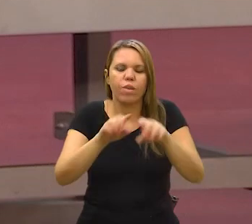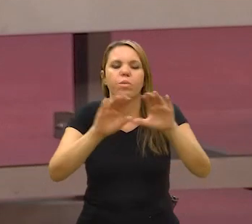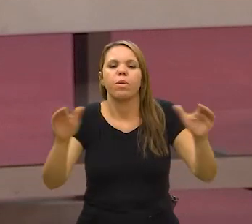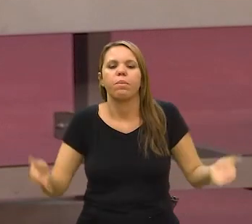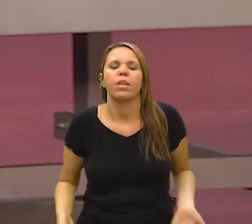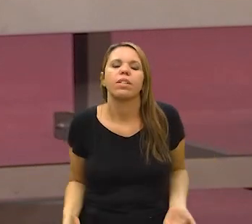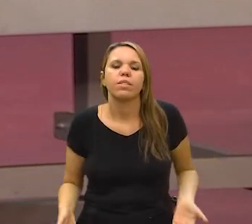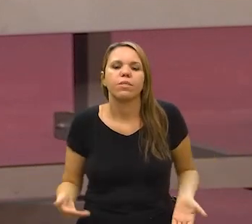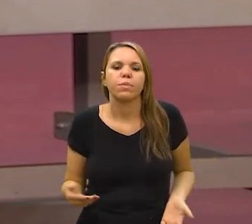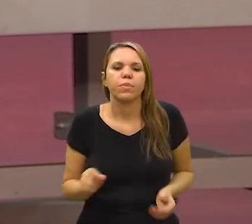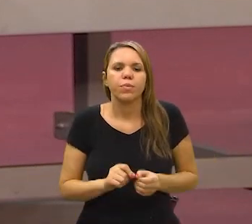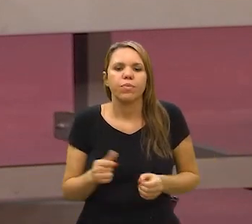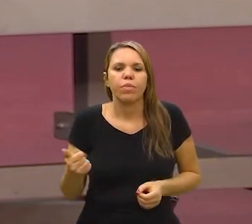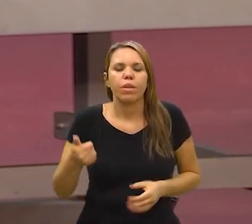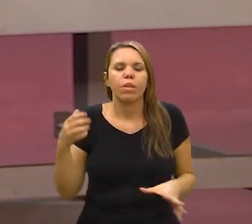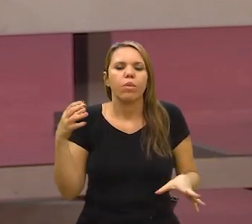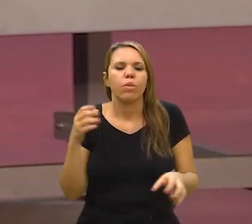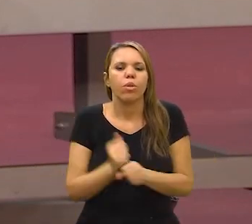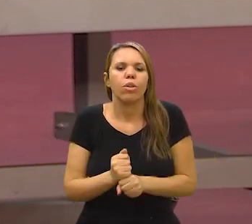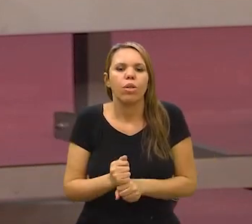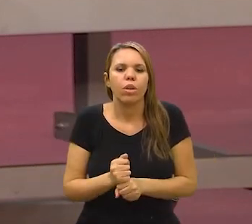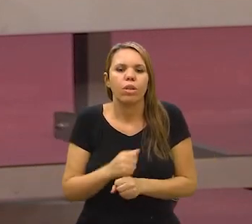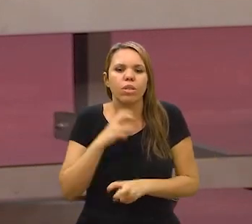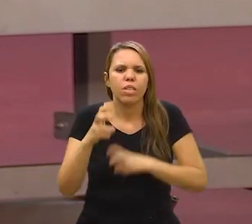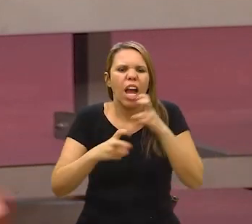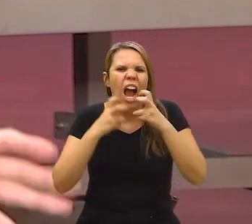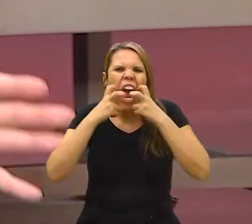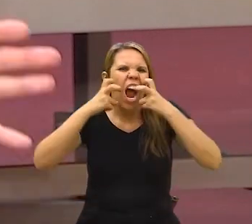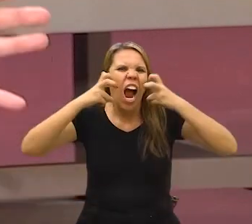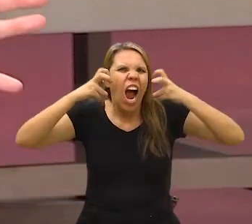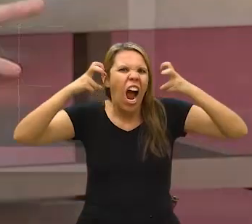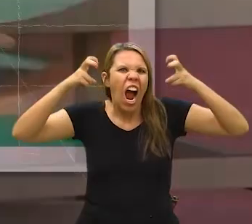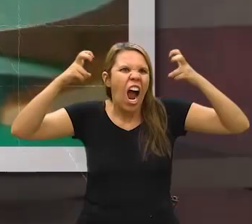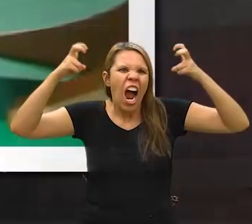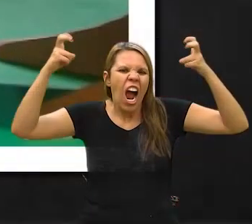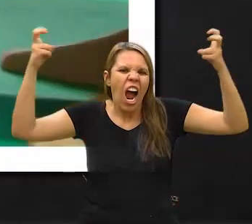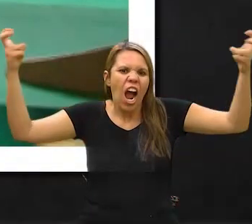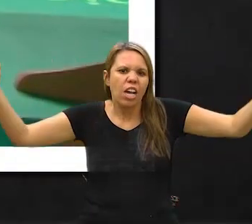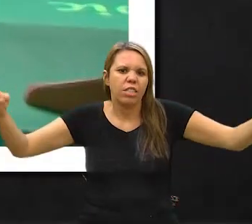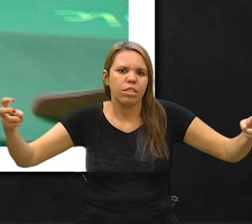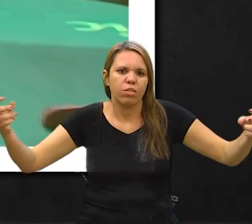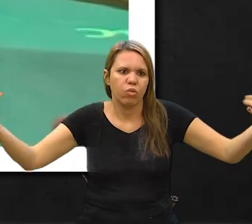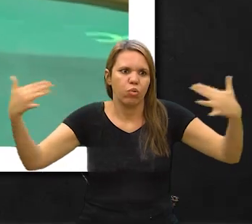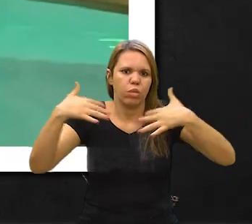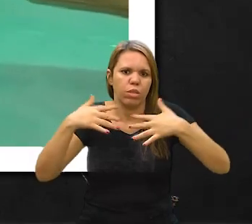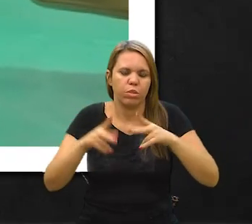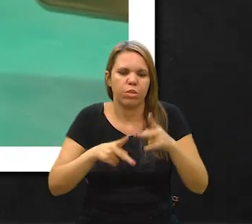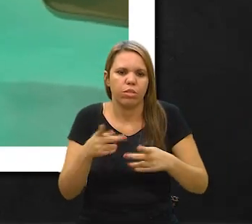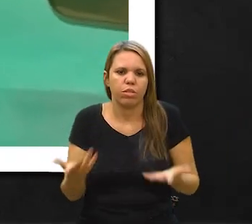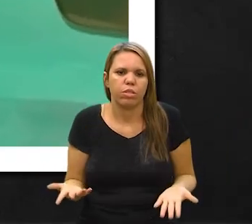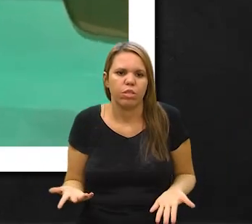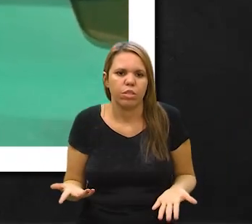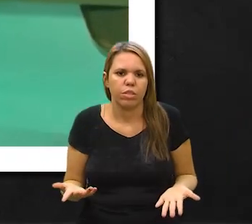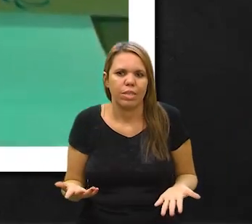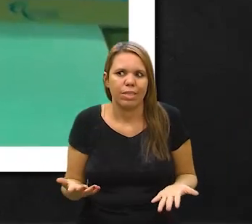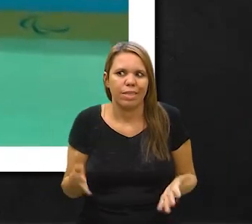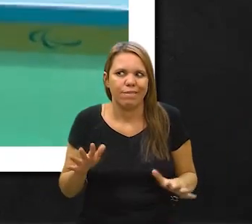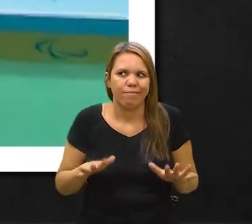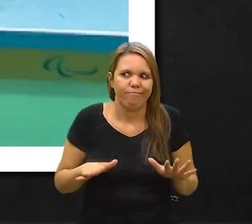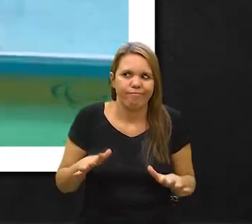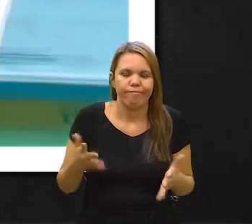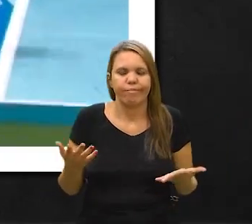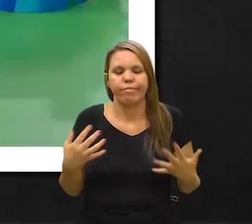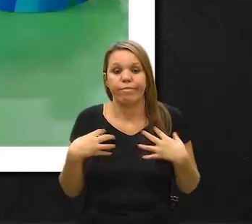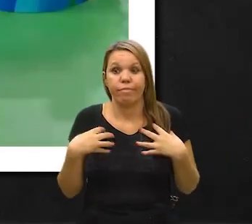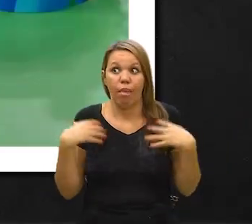pra mesa. Daí, quando eu fiz o primeiro ponto da partida, eu lembro que todo mundo, parece que o ginásio, parece que iam pular em cima de mim na mesa. E aquilo você fica um